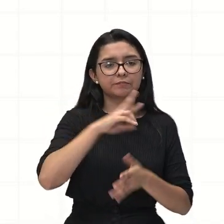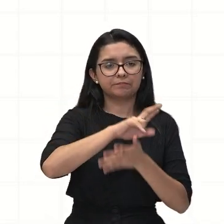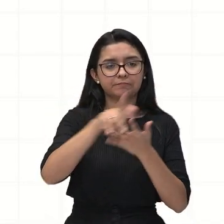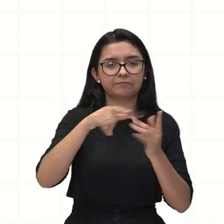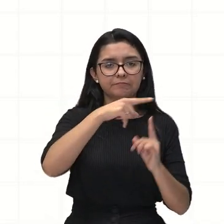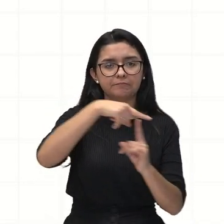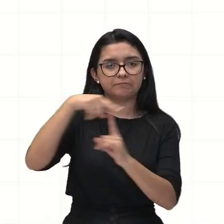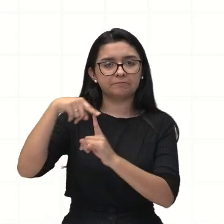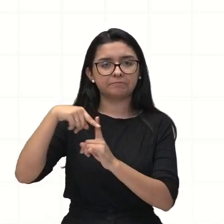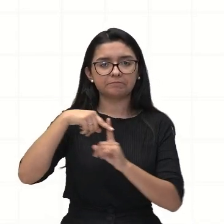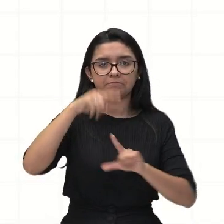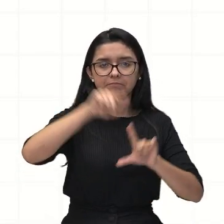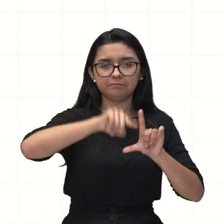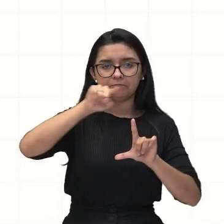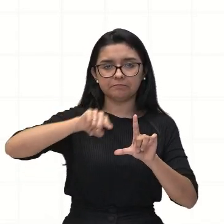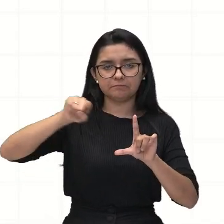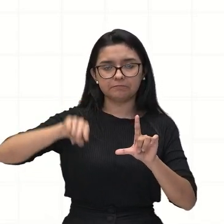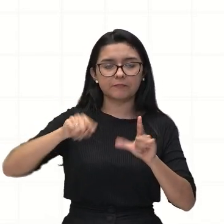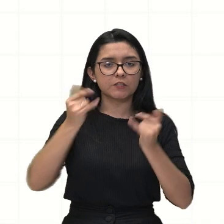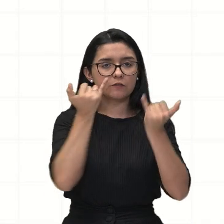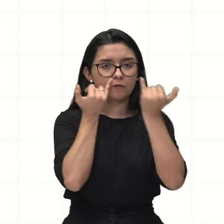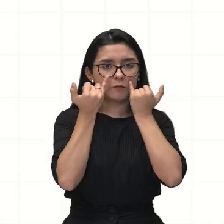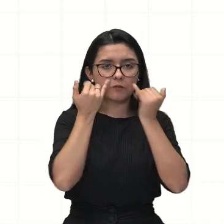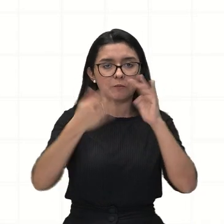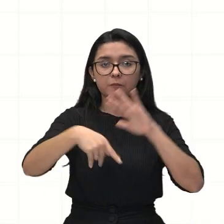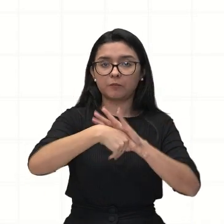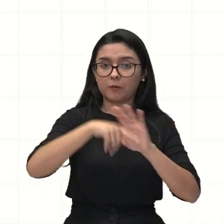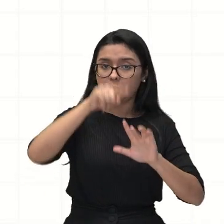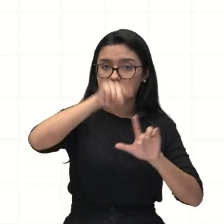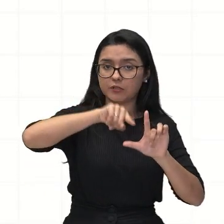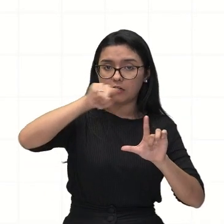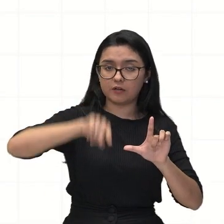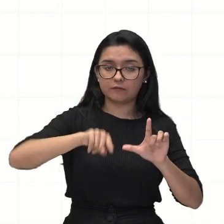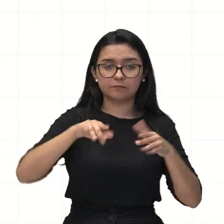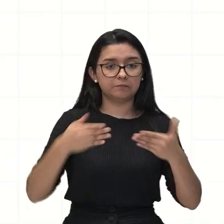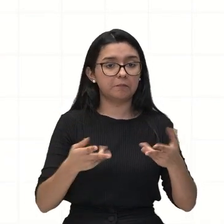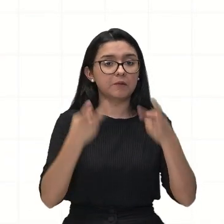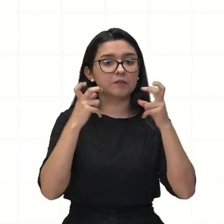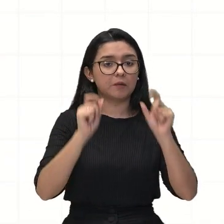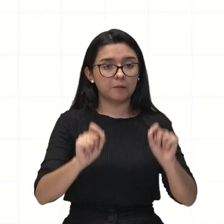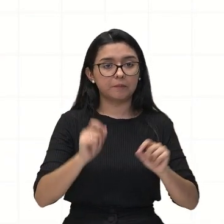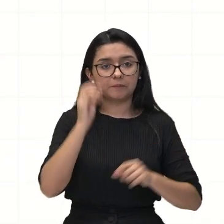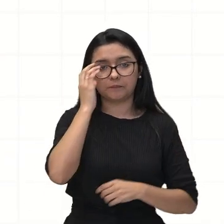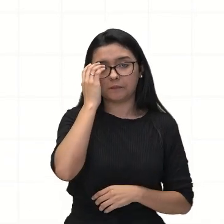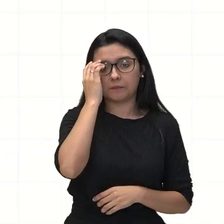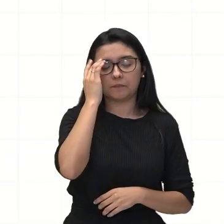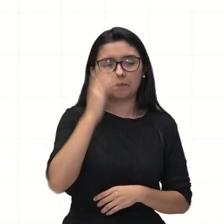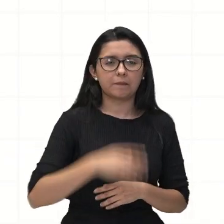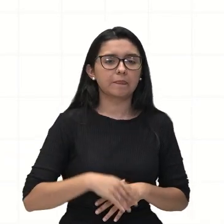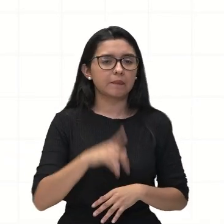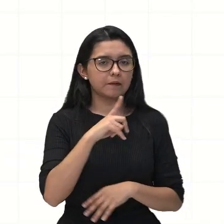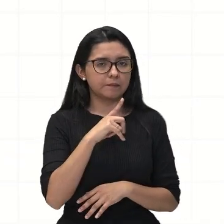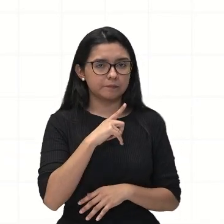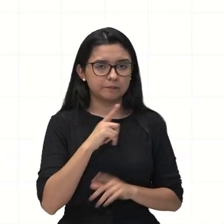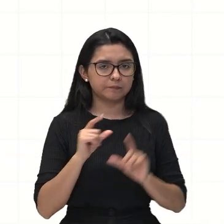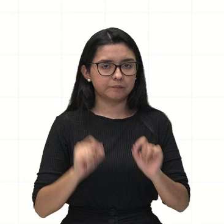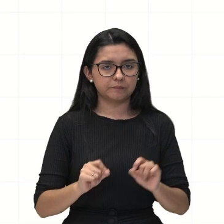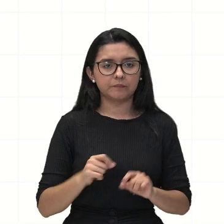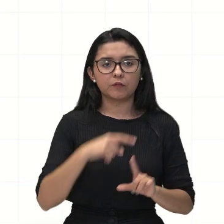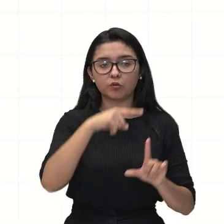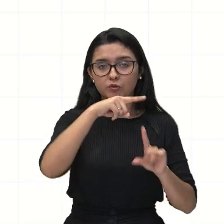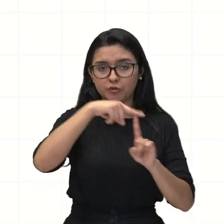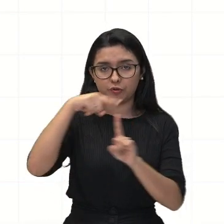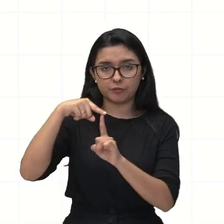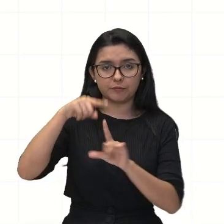relação a essas informações. Vejamos só. Temos aqui nossos tipos de